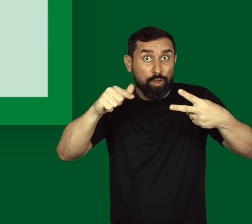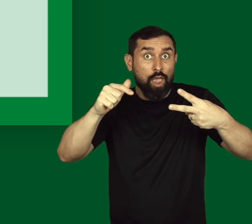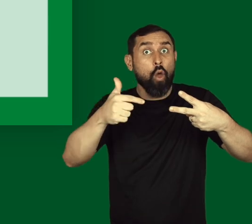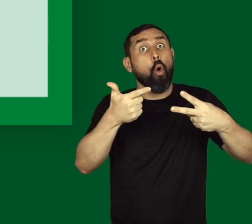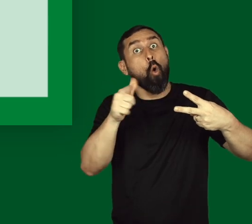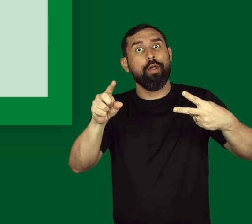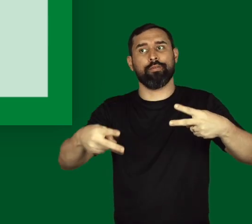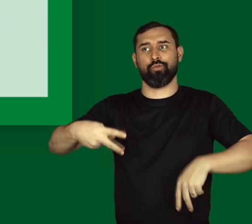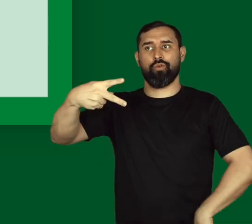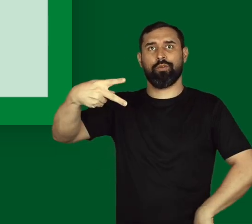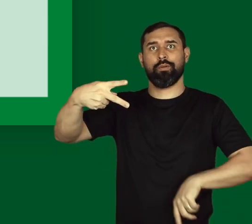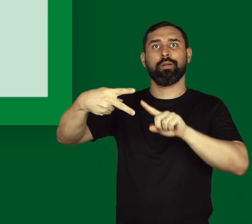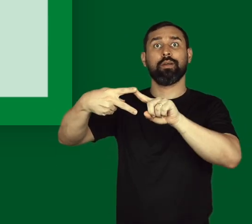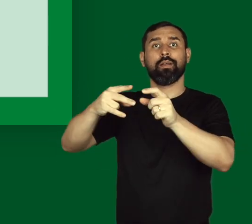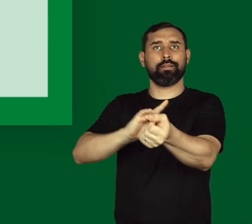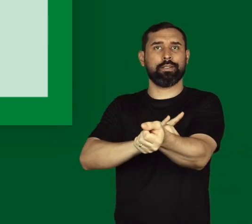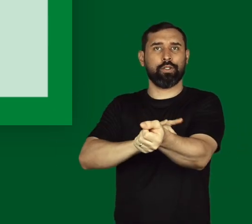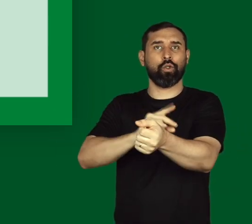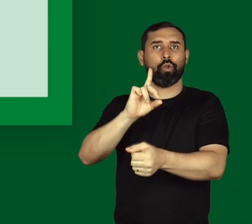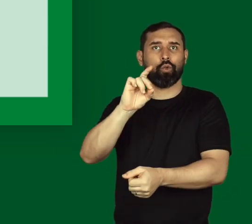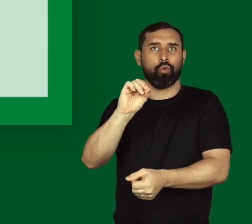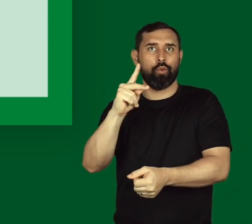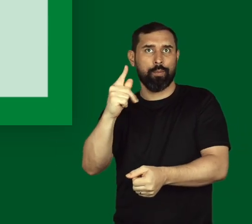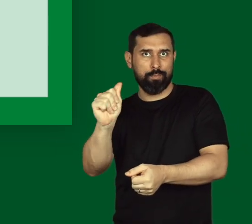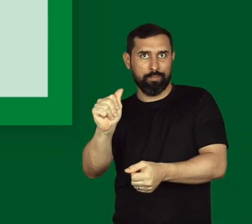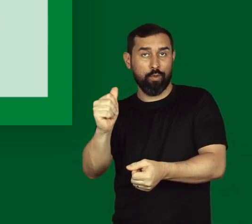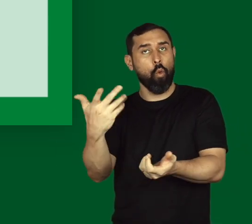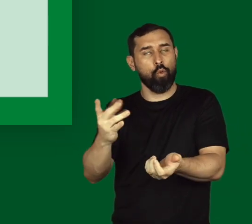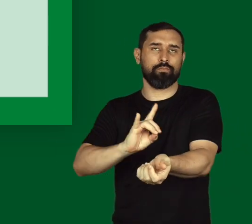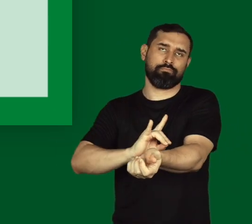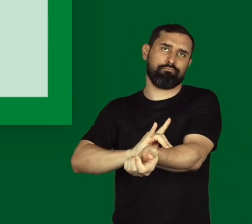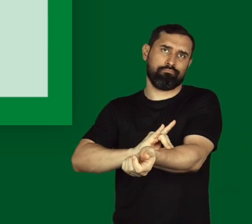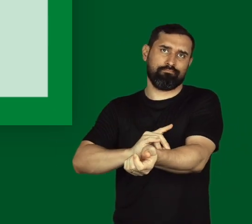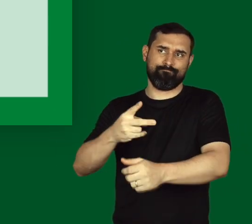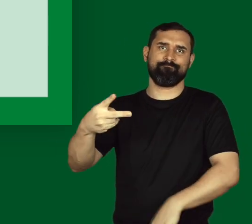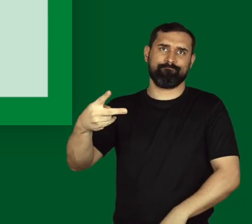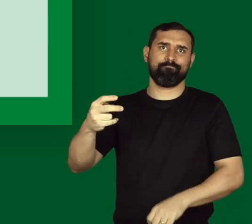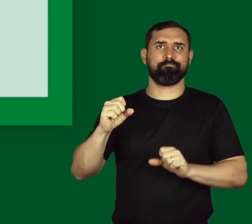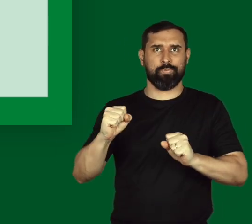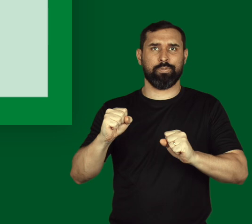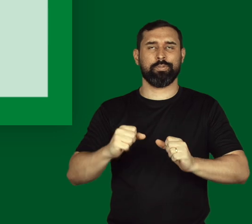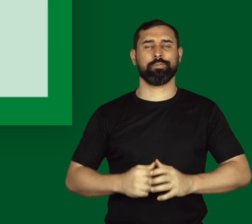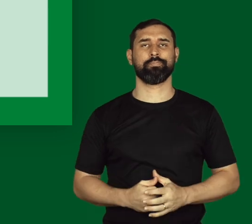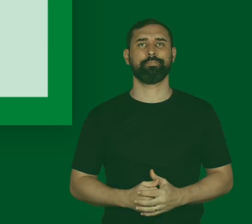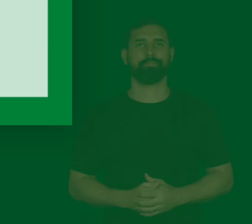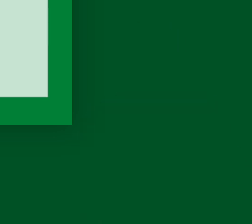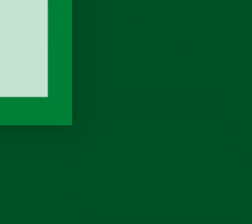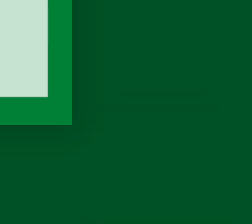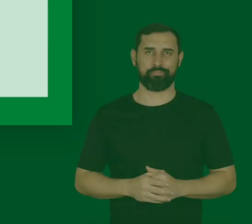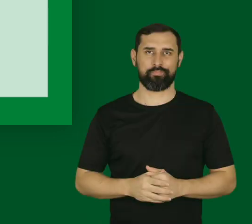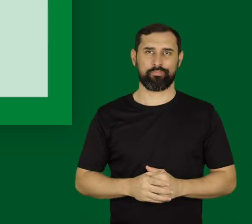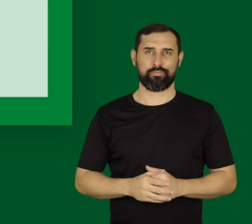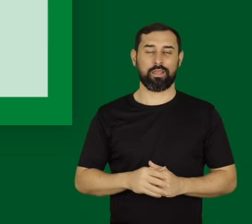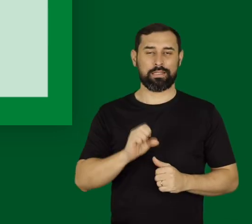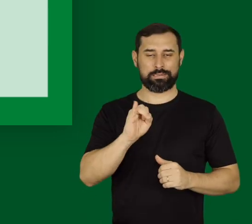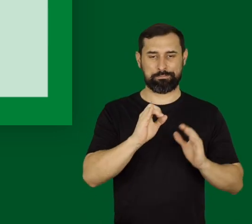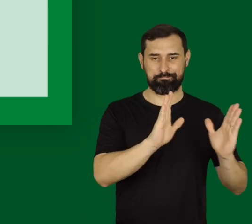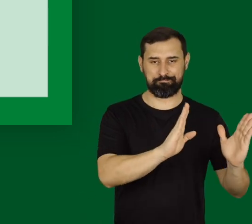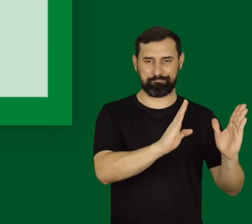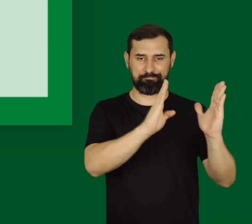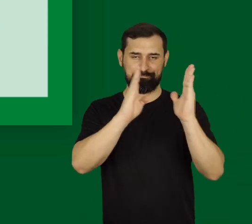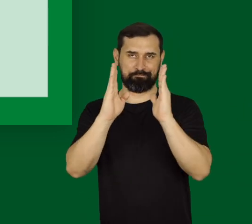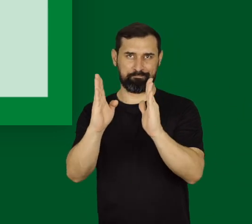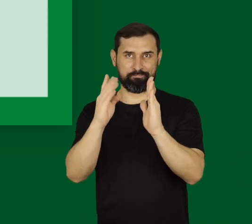ou vasopressina. Vai ser a dopamina e a adrenalina. Se eu estou pensando no inotrópico que eu vou usar quando o pulso e